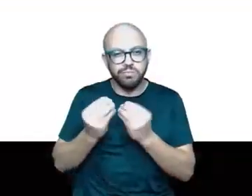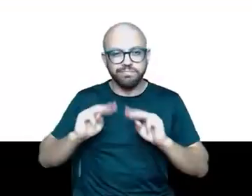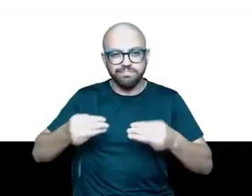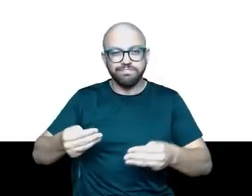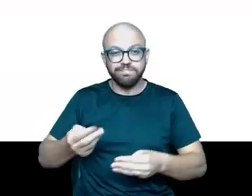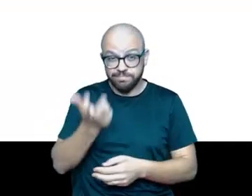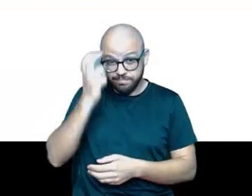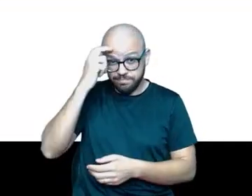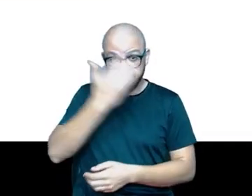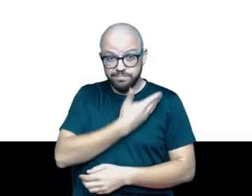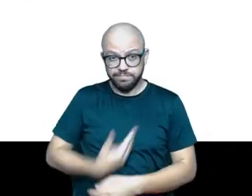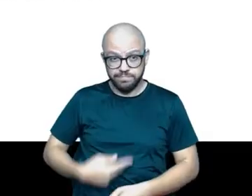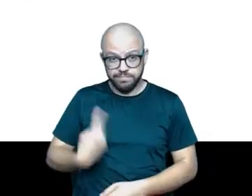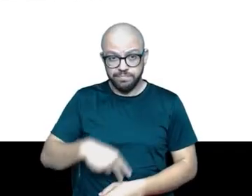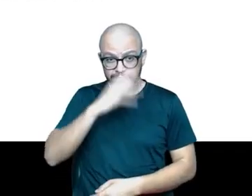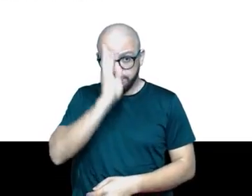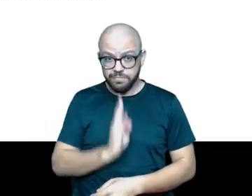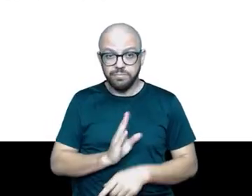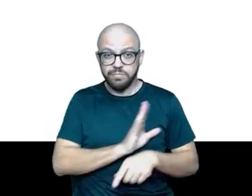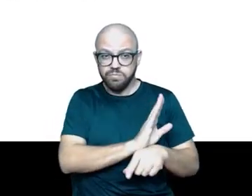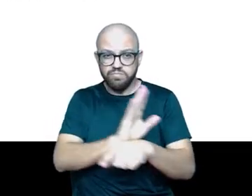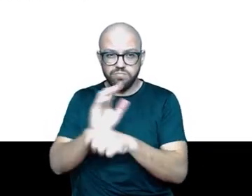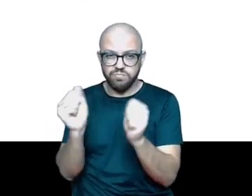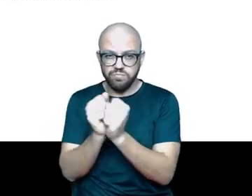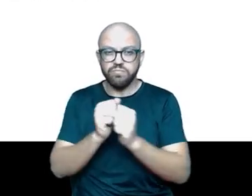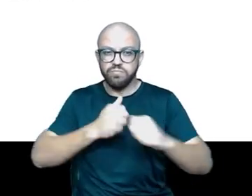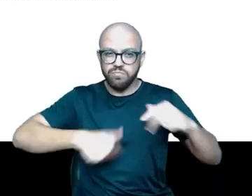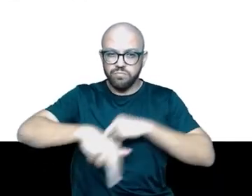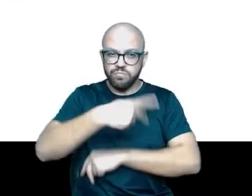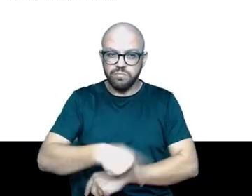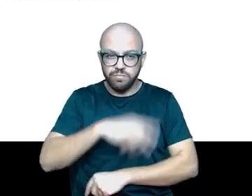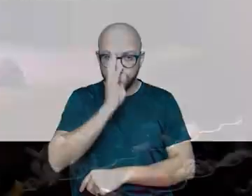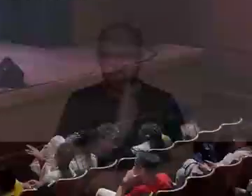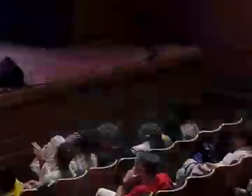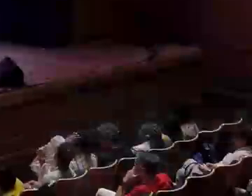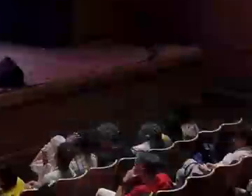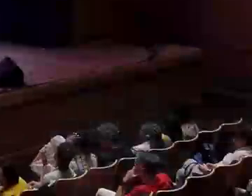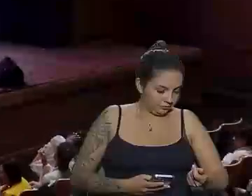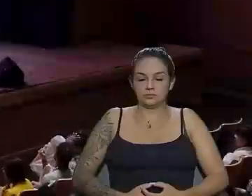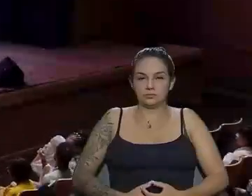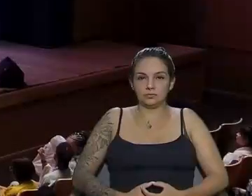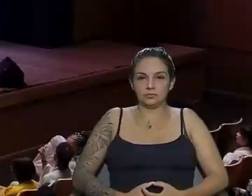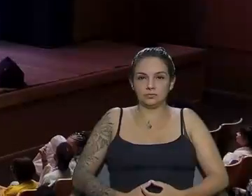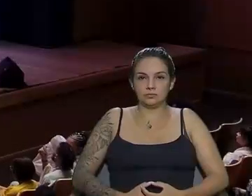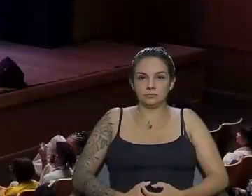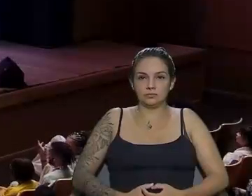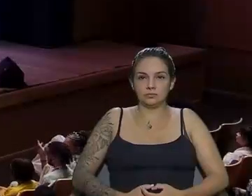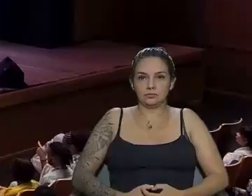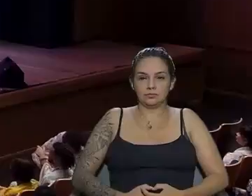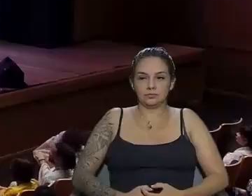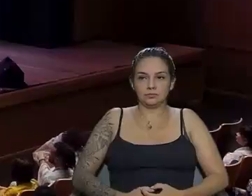Logos, Lei Rouanet, Ministério da Cultura, Governo do Brasil, do lado do povo brasileiro. Marcelino